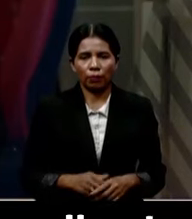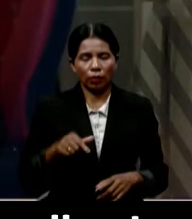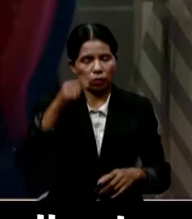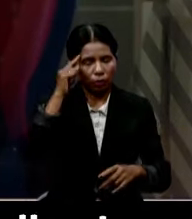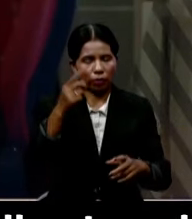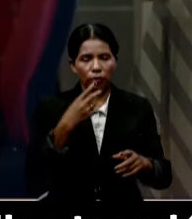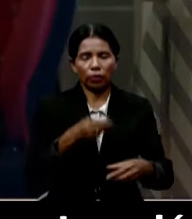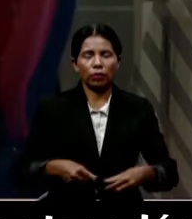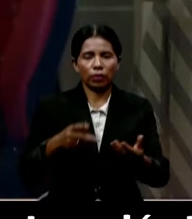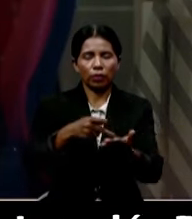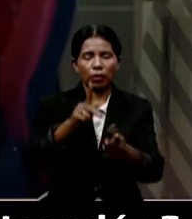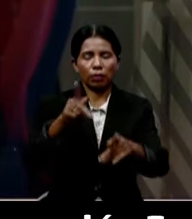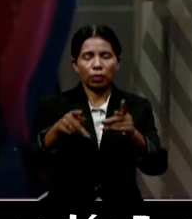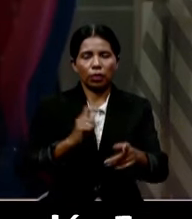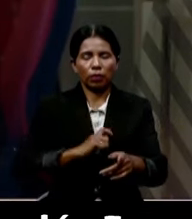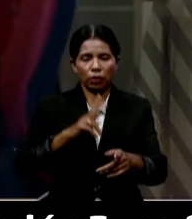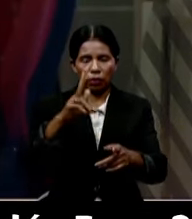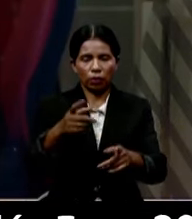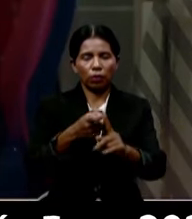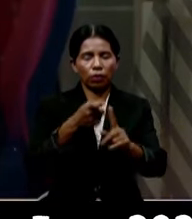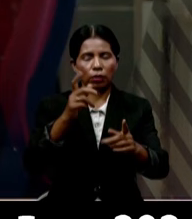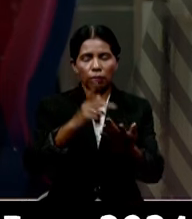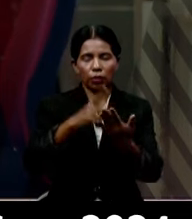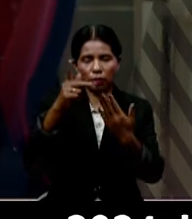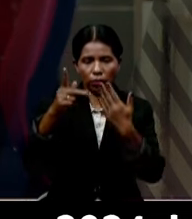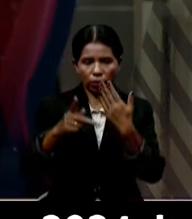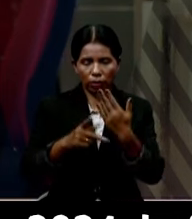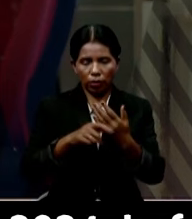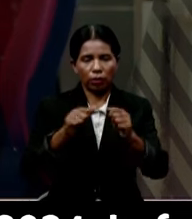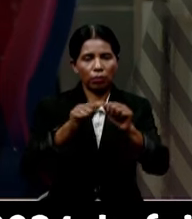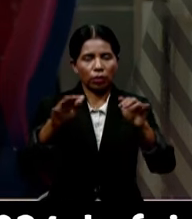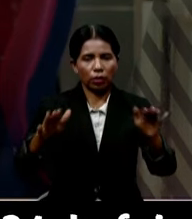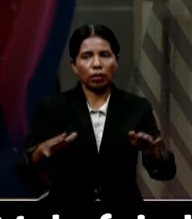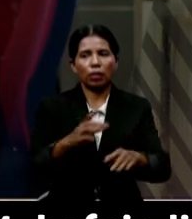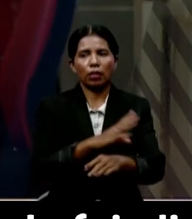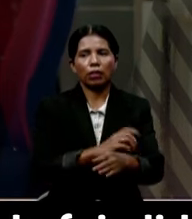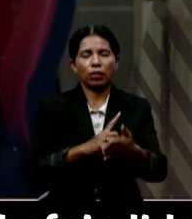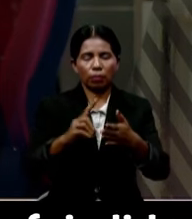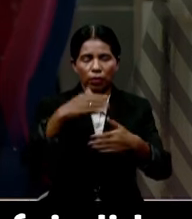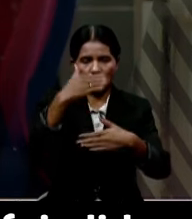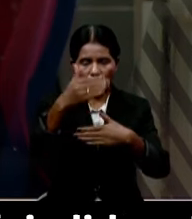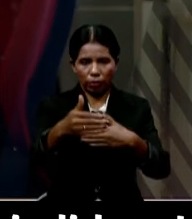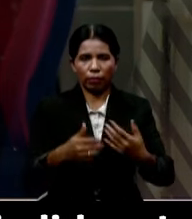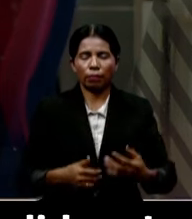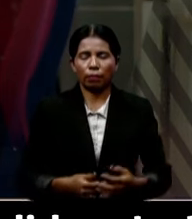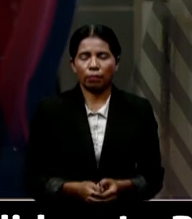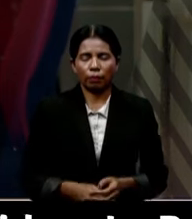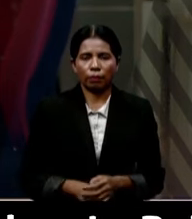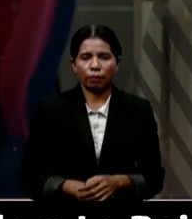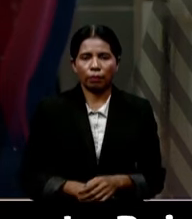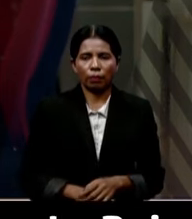governo se recompensa a comunidade Tassi Tolo no bem afetado com o programa de despesa administrativa e a semana ON.